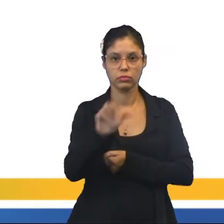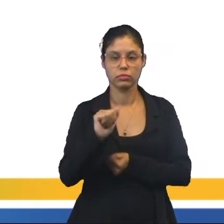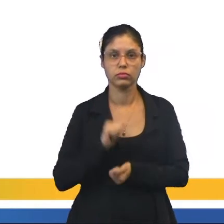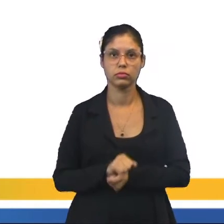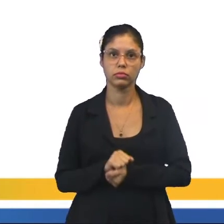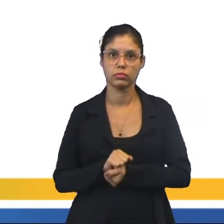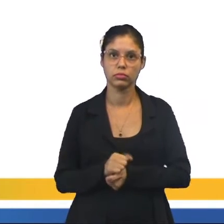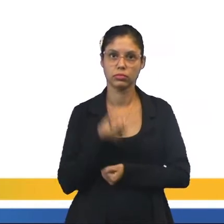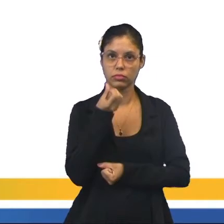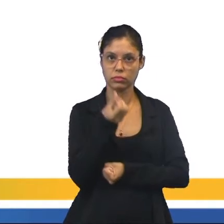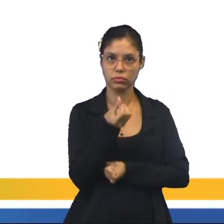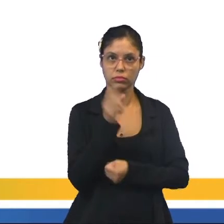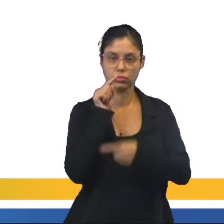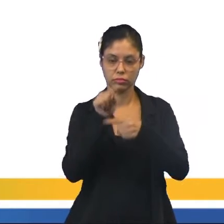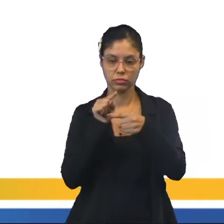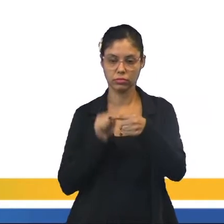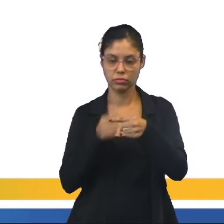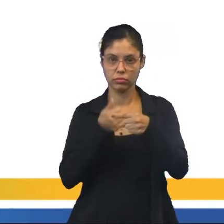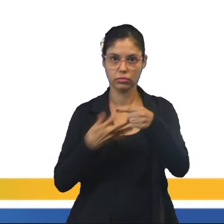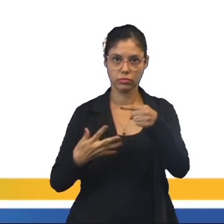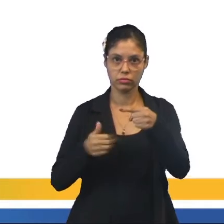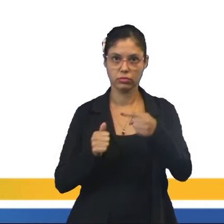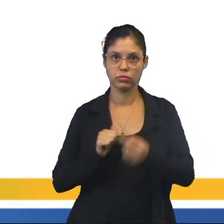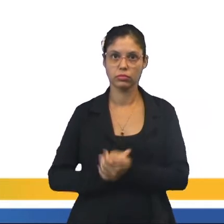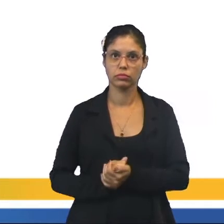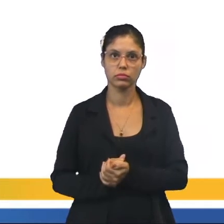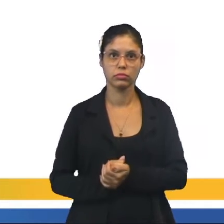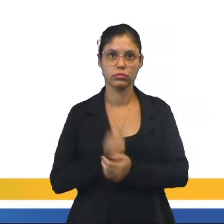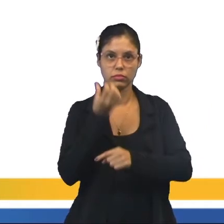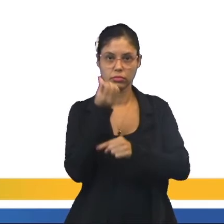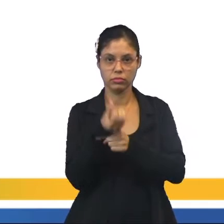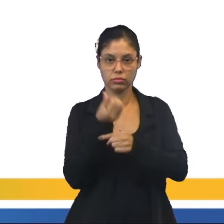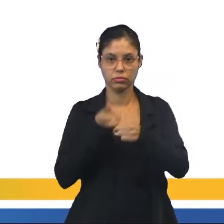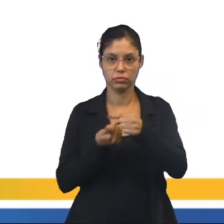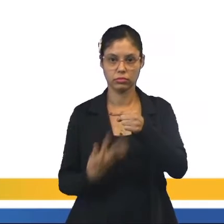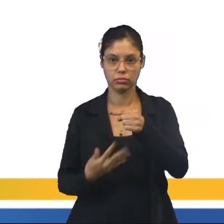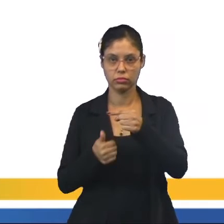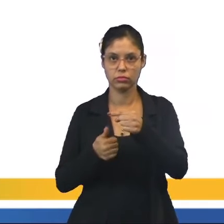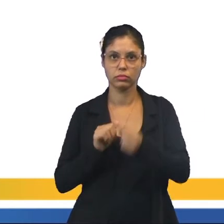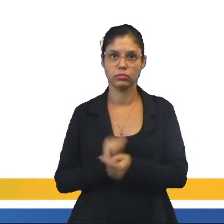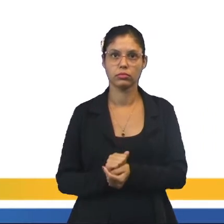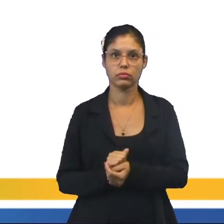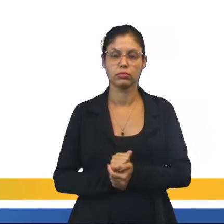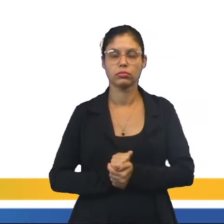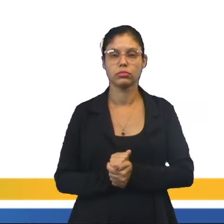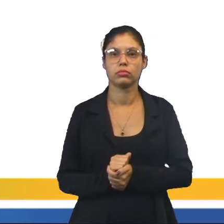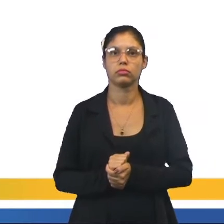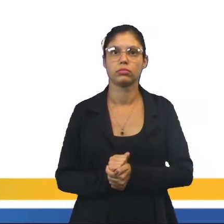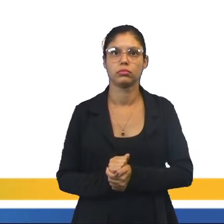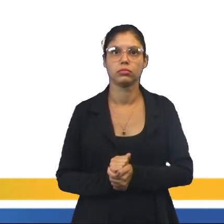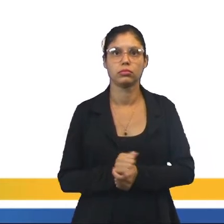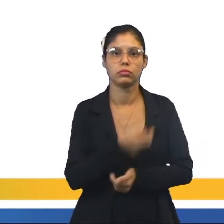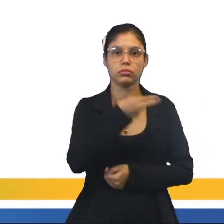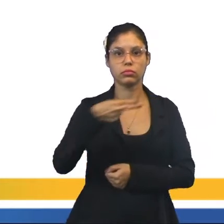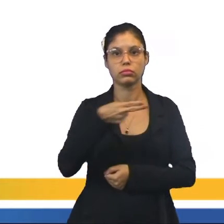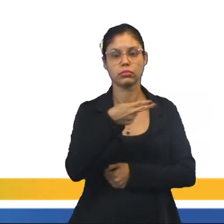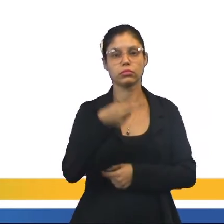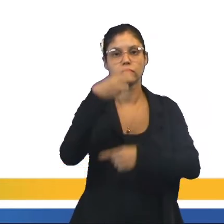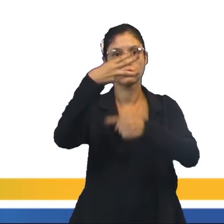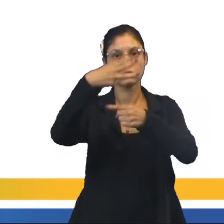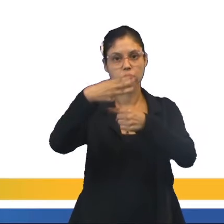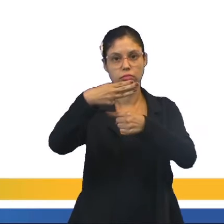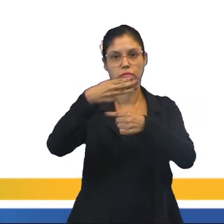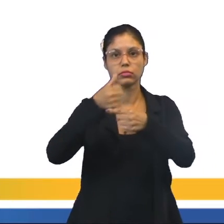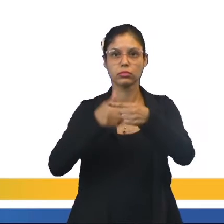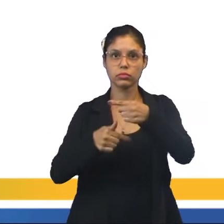forma: 6 dividido para 14. Ou seja, 6 sobre 14.